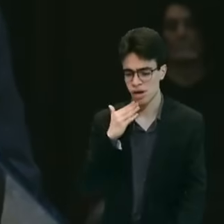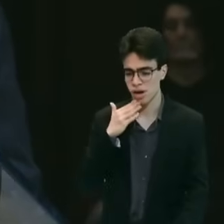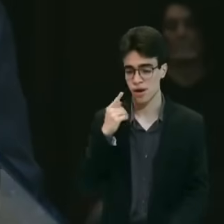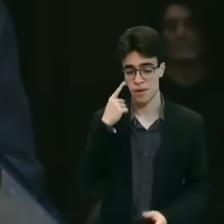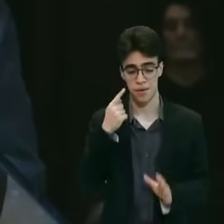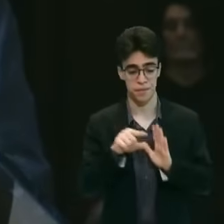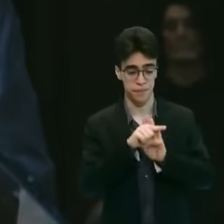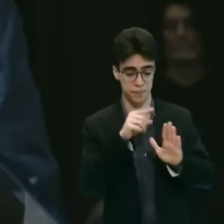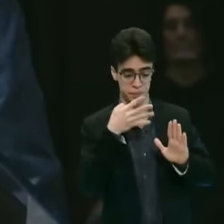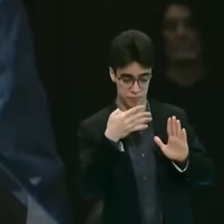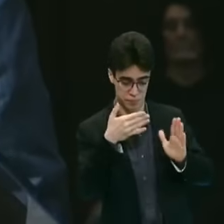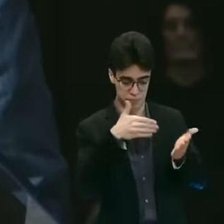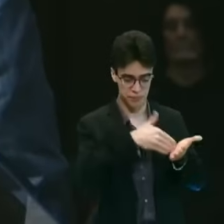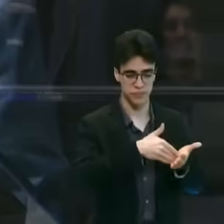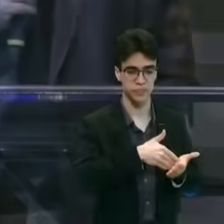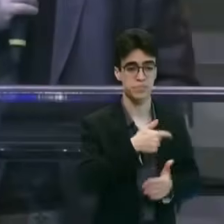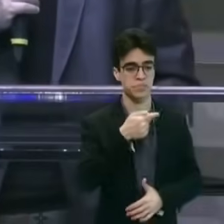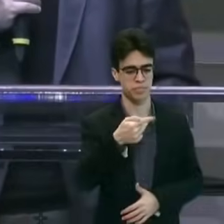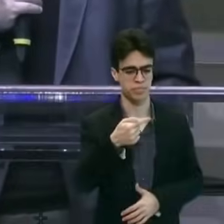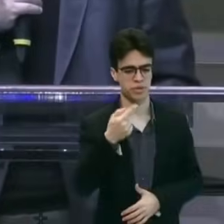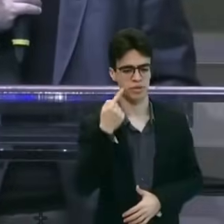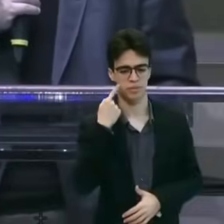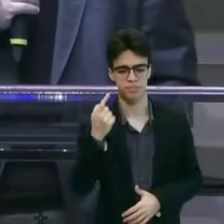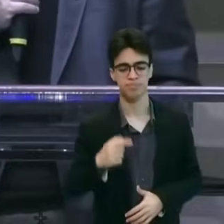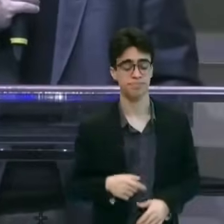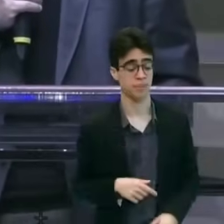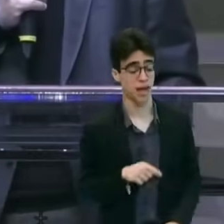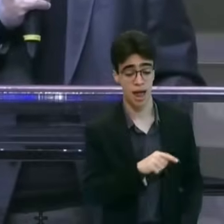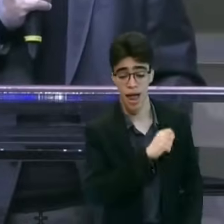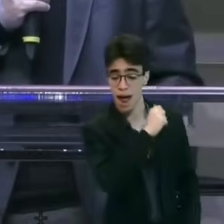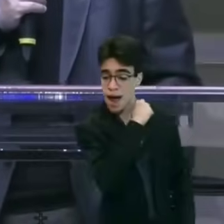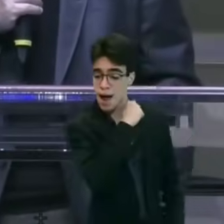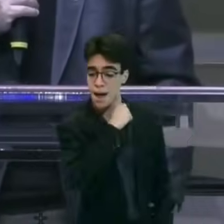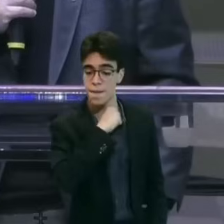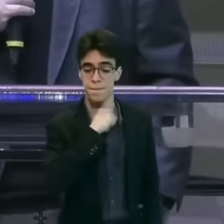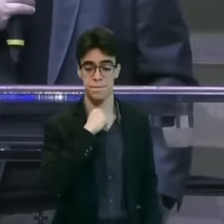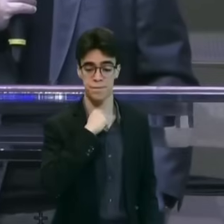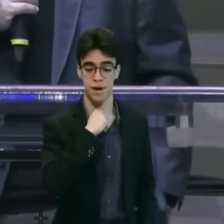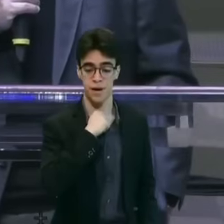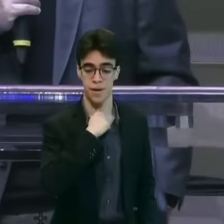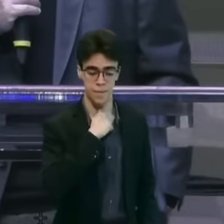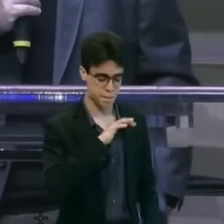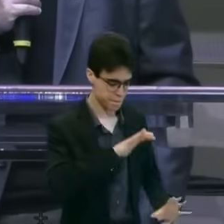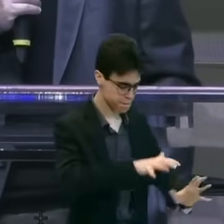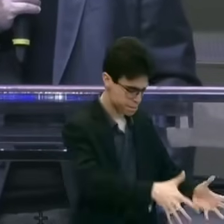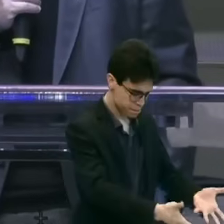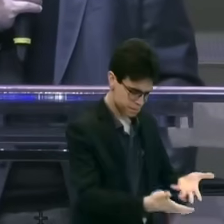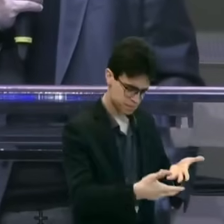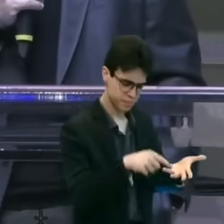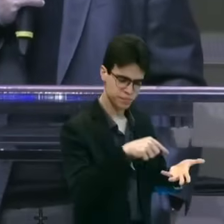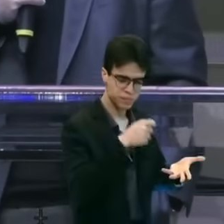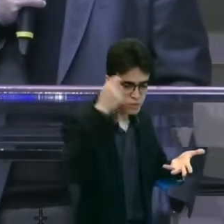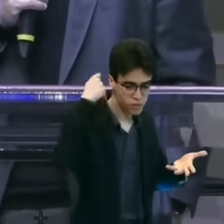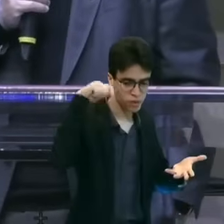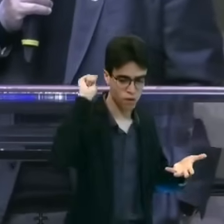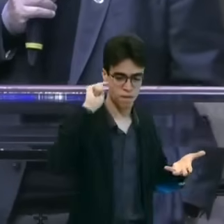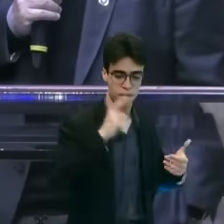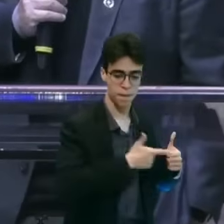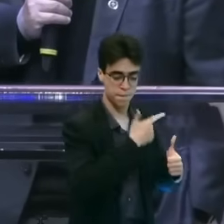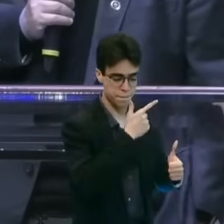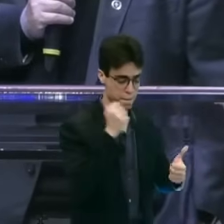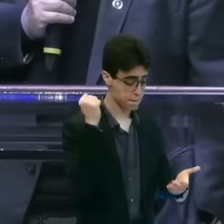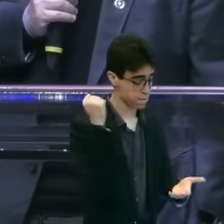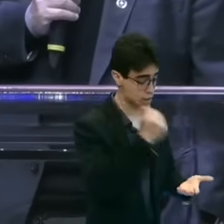verso 7, diz assim: Abel, por sua vez, pegou o primeiro carneirinho nascido no seu rebanho, matou e ofereceu